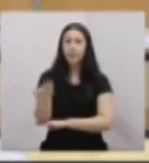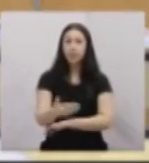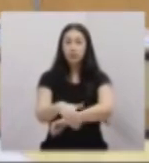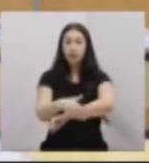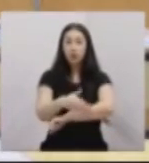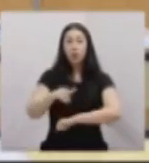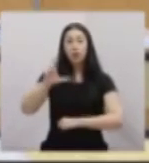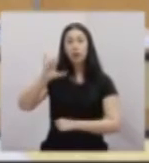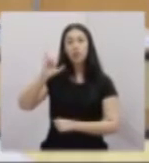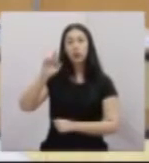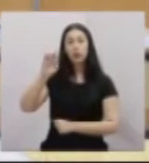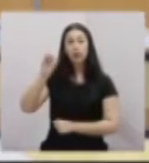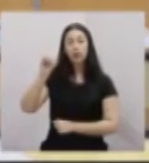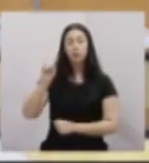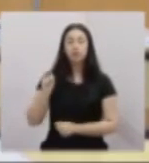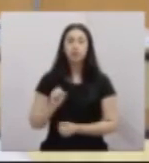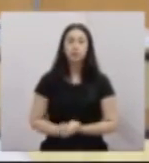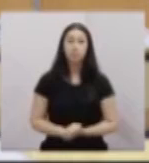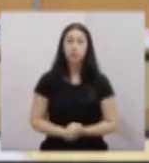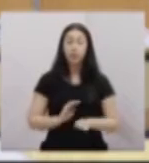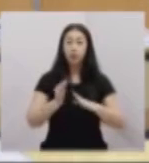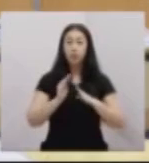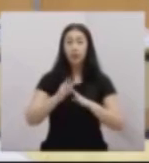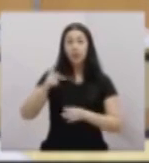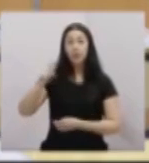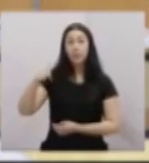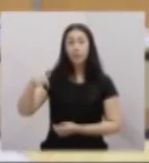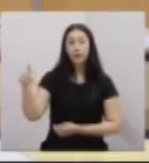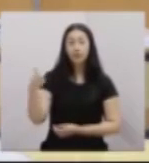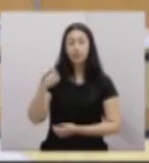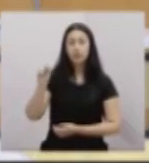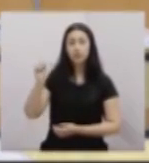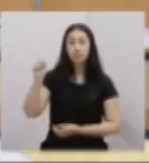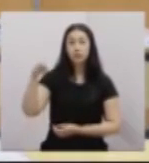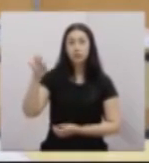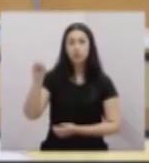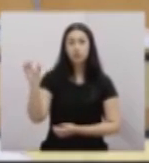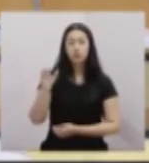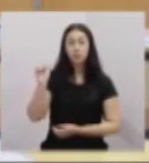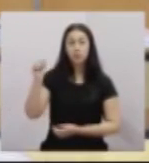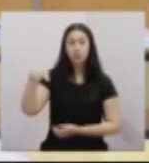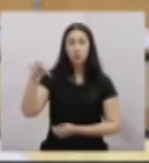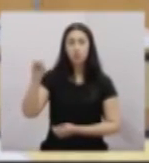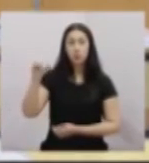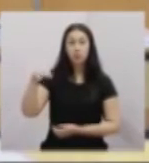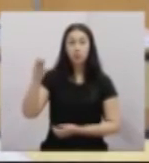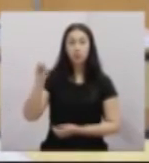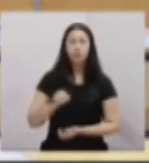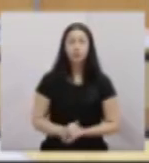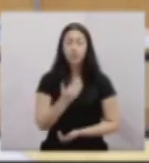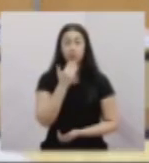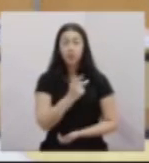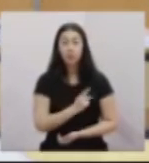Lírios, em frente ao número 282, no Parque Santo Antônio. Requeremos ao excelentíssimo senhor presidente